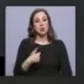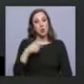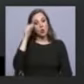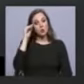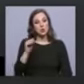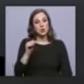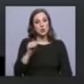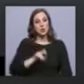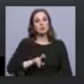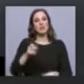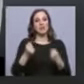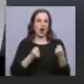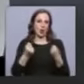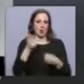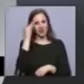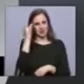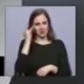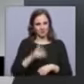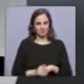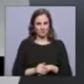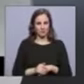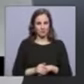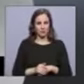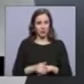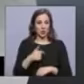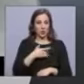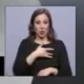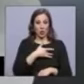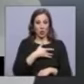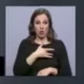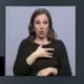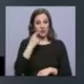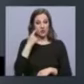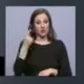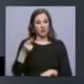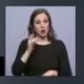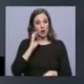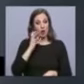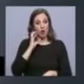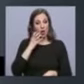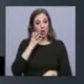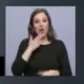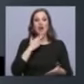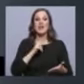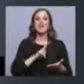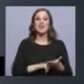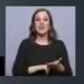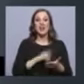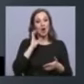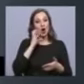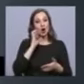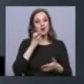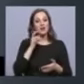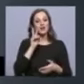carro é mais fácil a bola e e acho que é a verdadeira angola